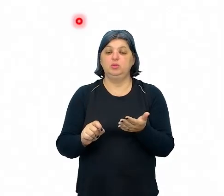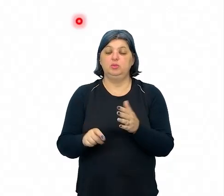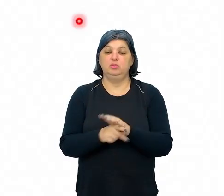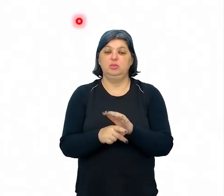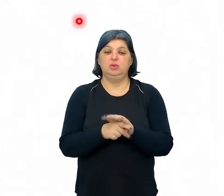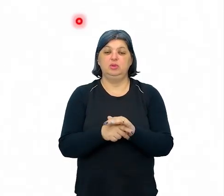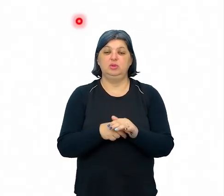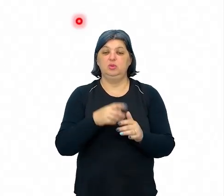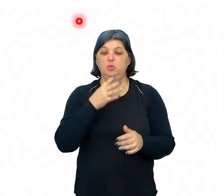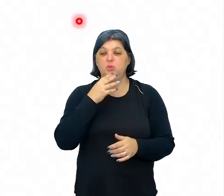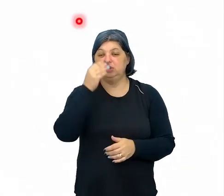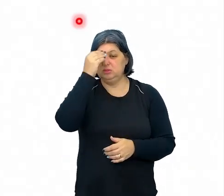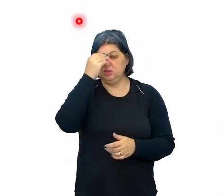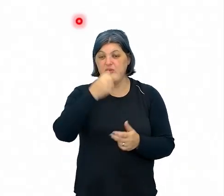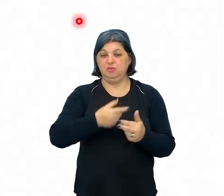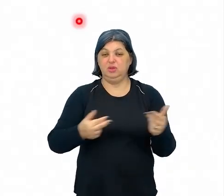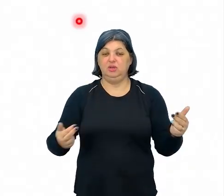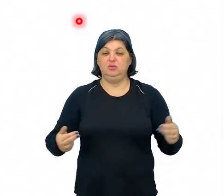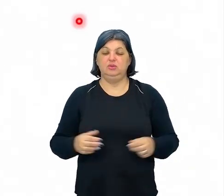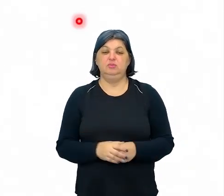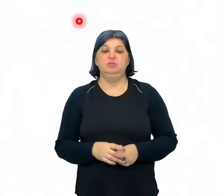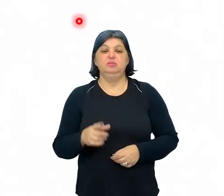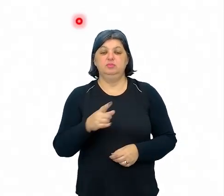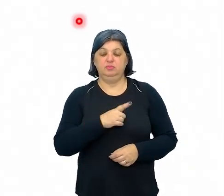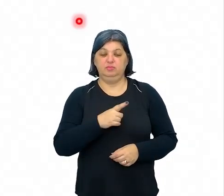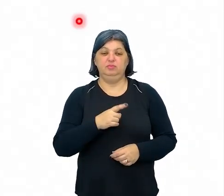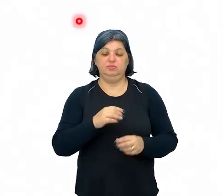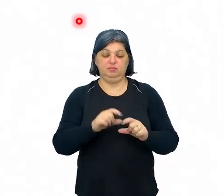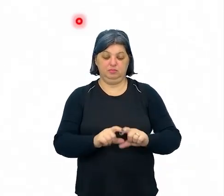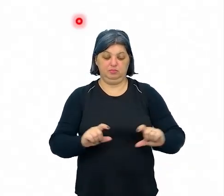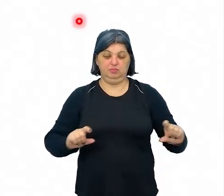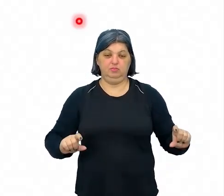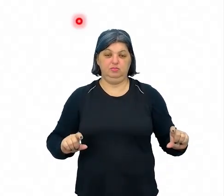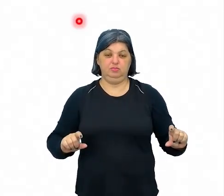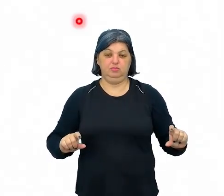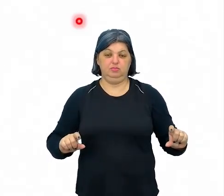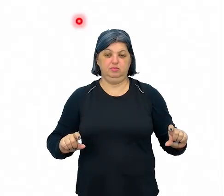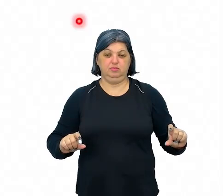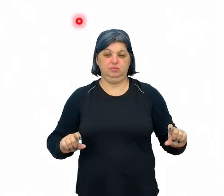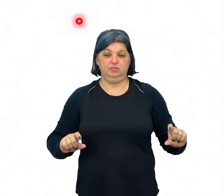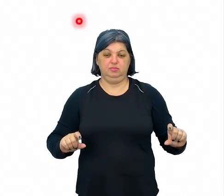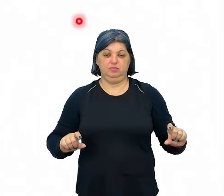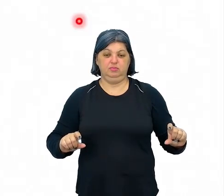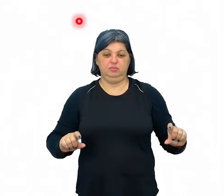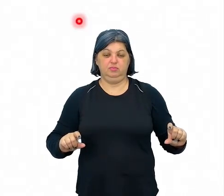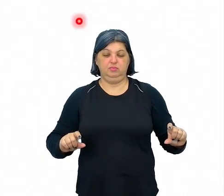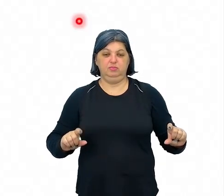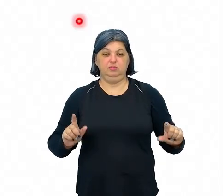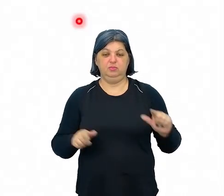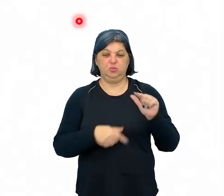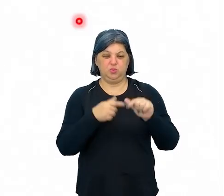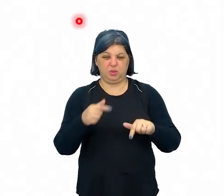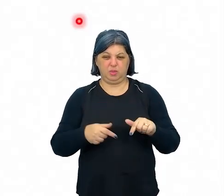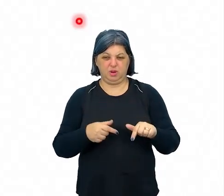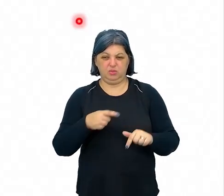coloca esses conhecimentos. Nós temos aqui embaixo também um trabalho